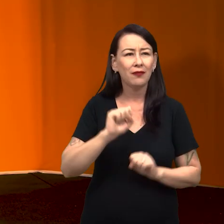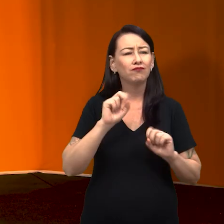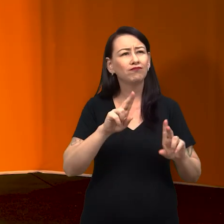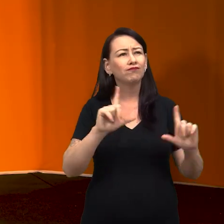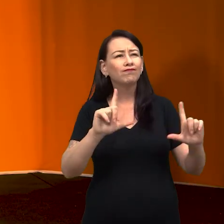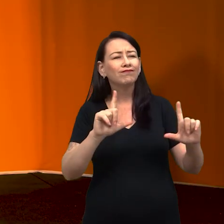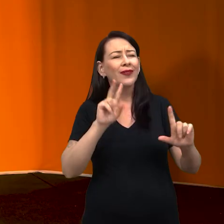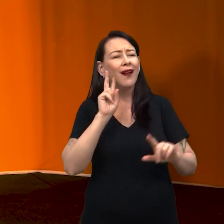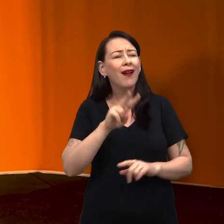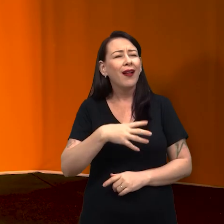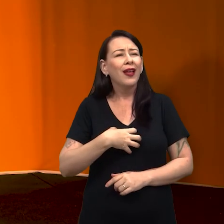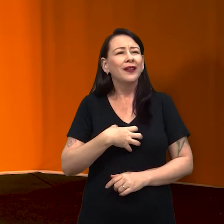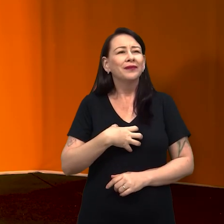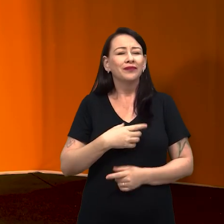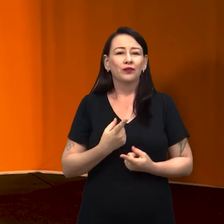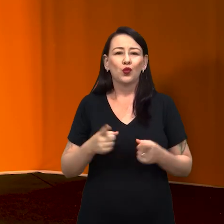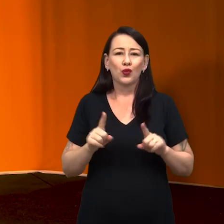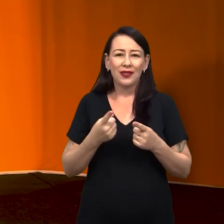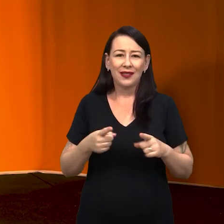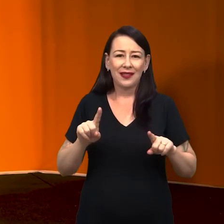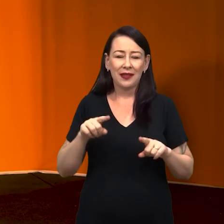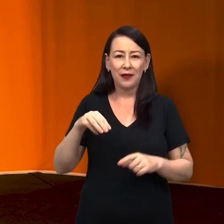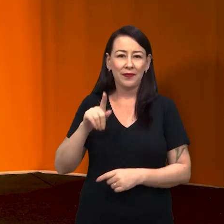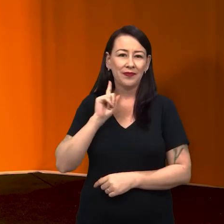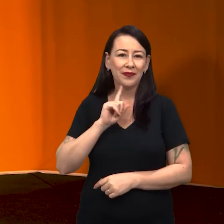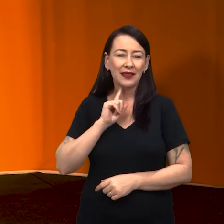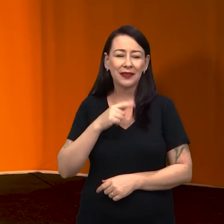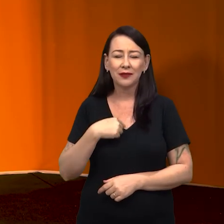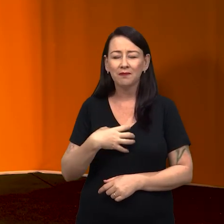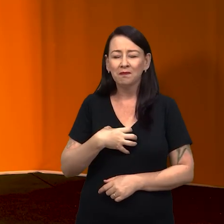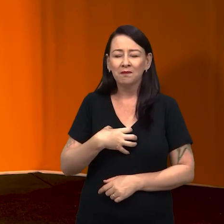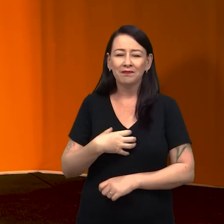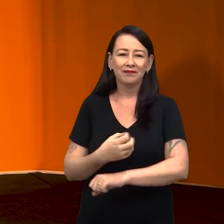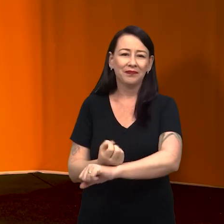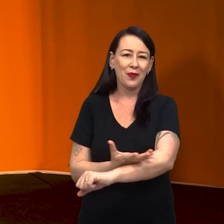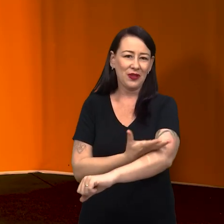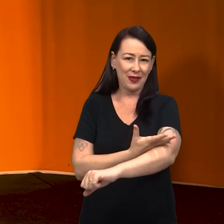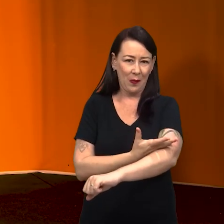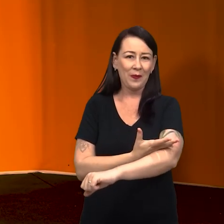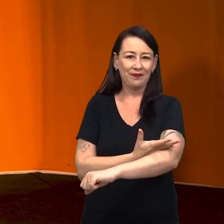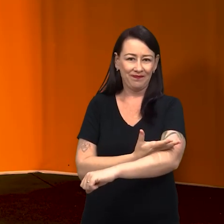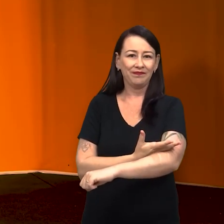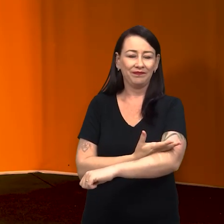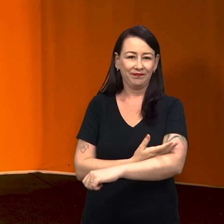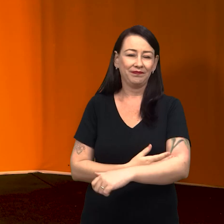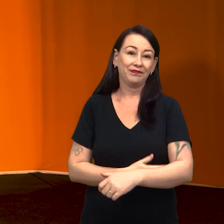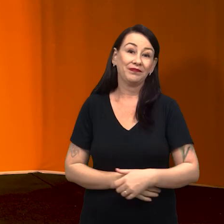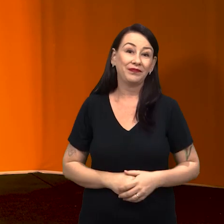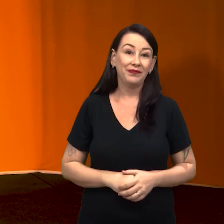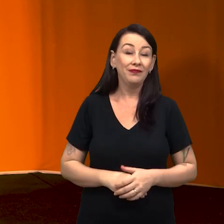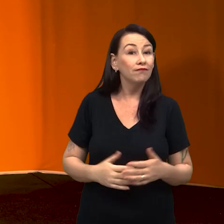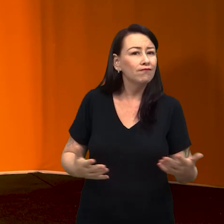telejornal, né, trouxe um fiozinho de música mineira que me emocionou. Então,